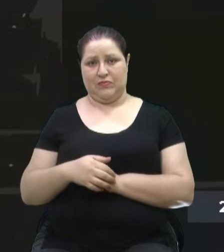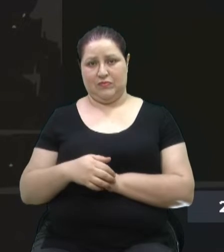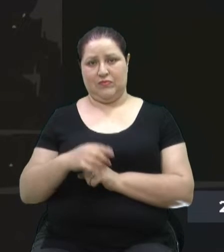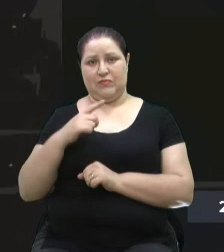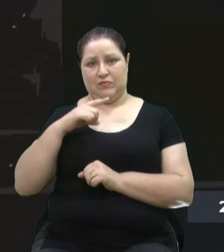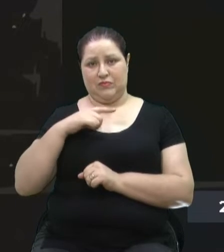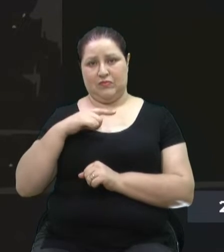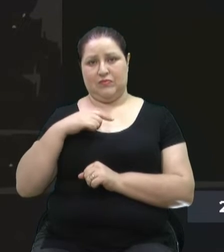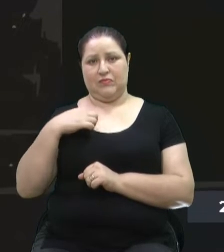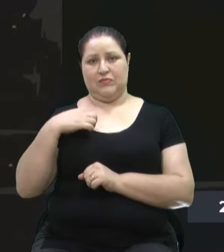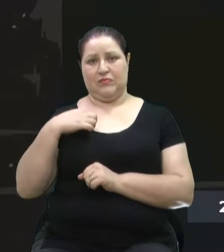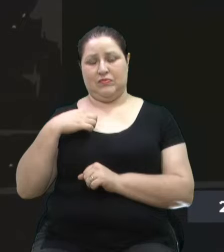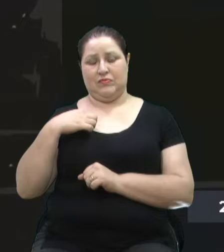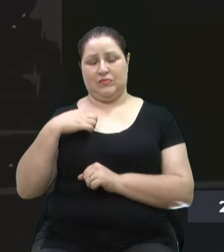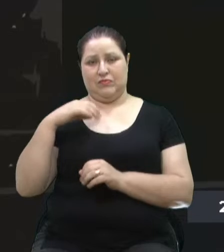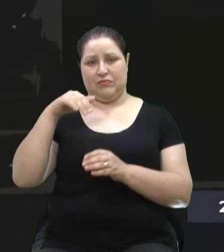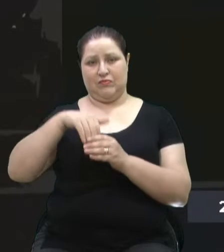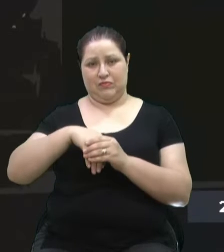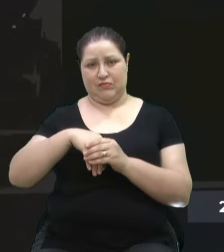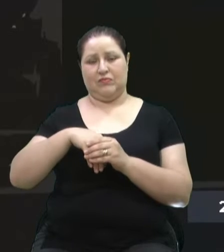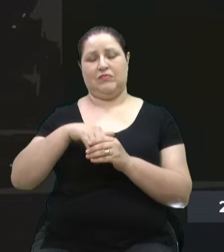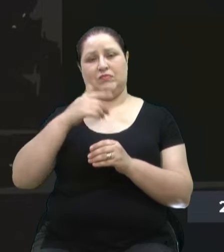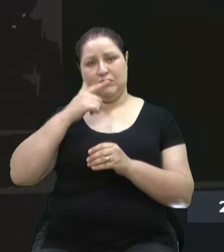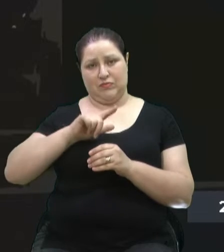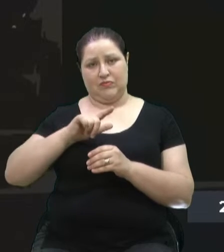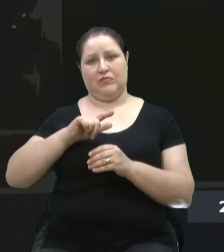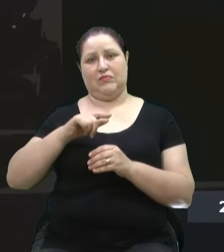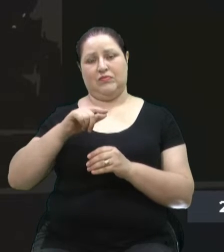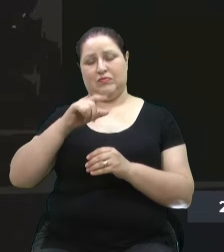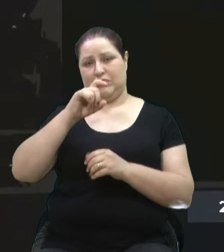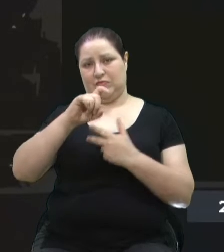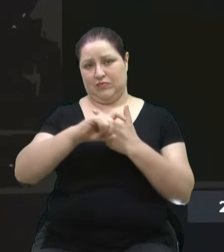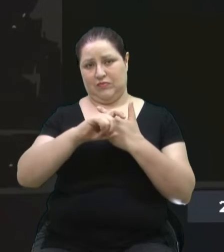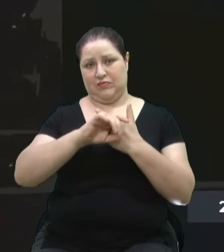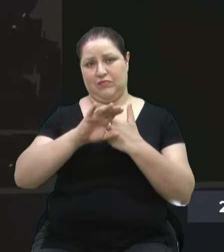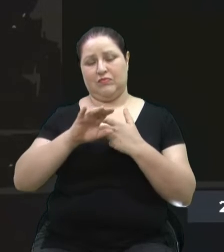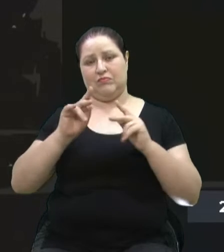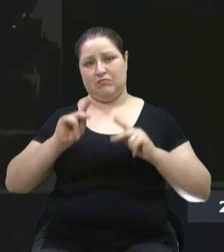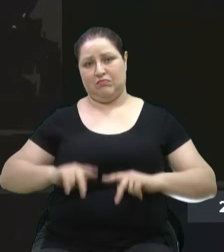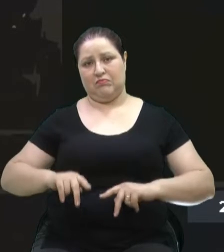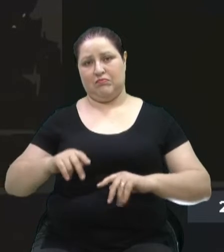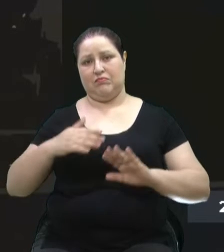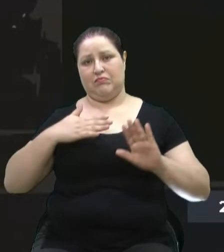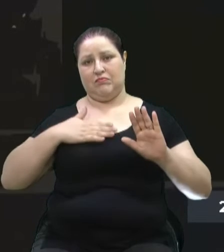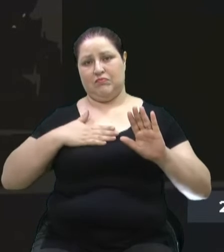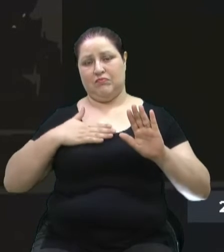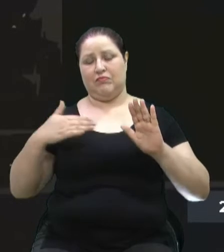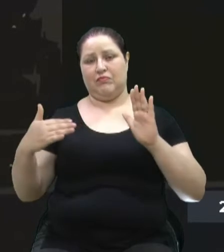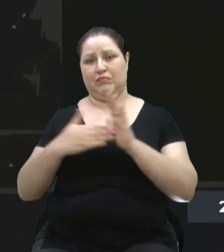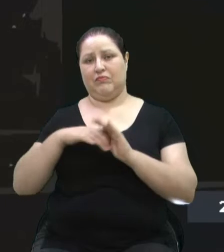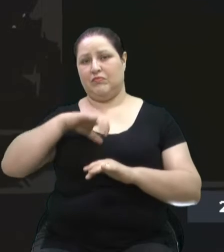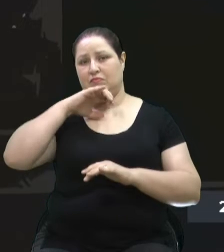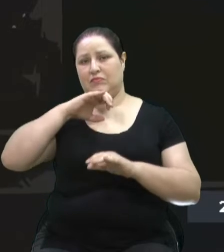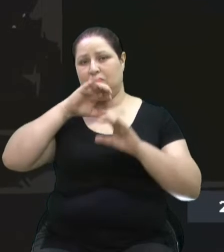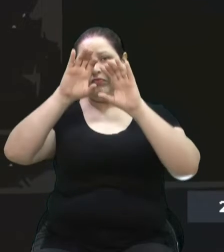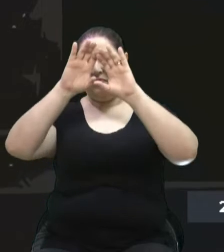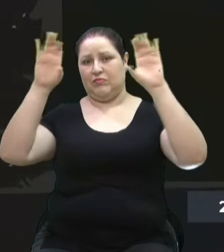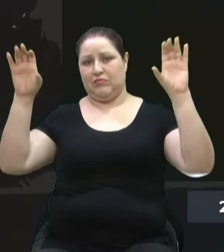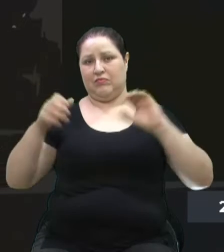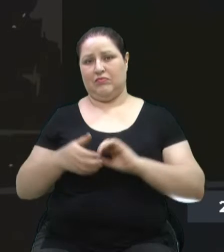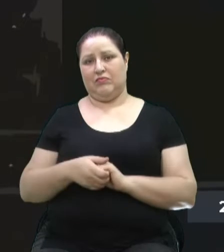céu, mas a prática, de fato, ela fica muito distante. Fico muito triste, chateado. Eu também não sou